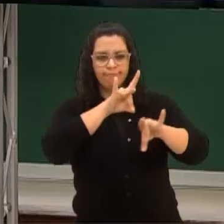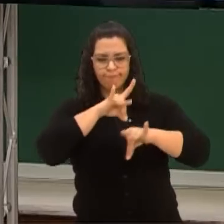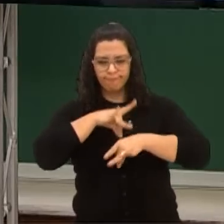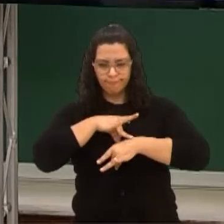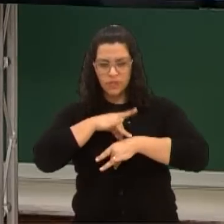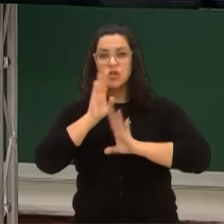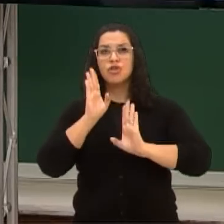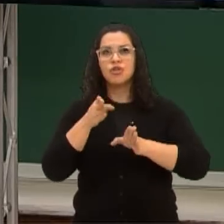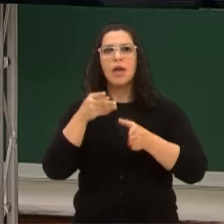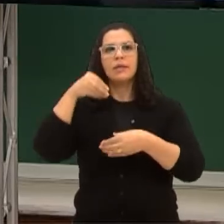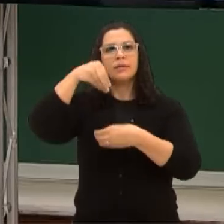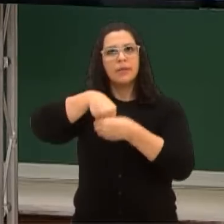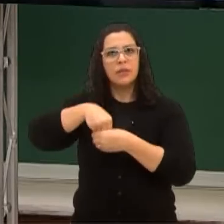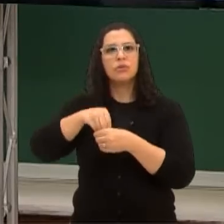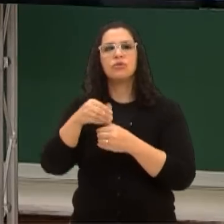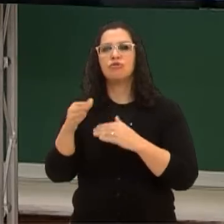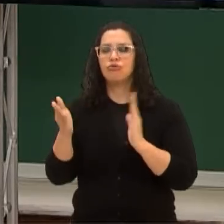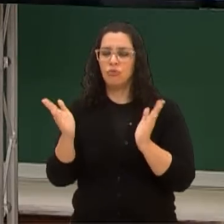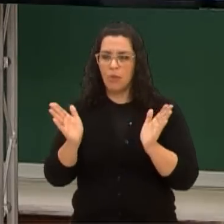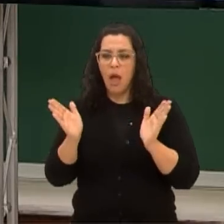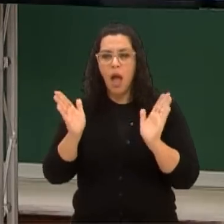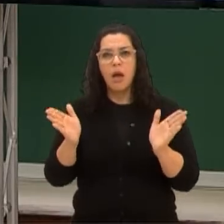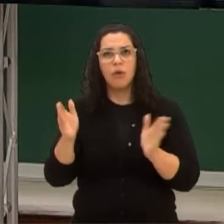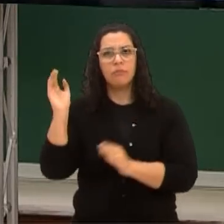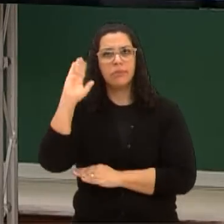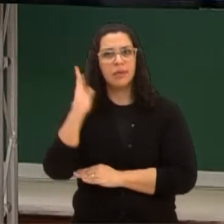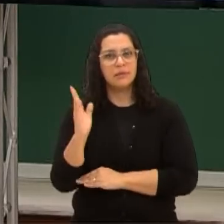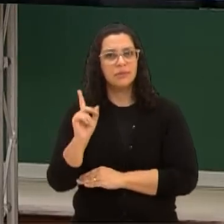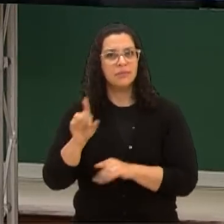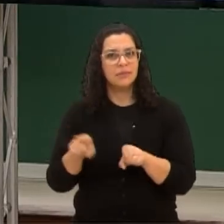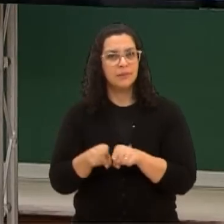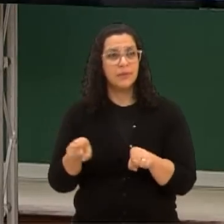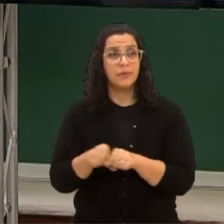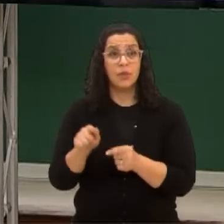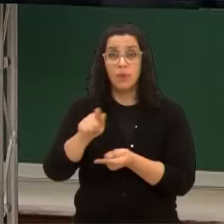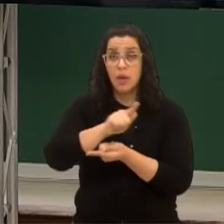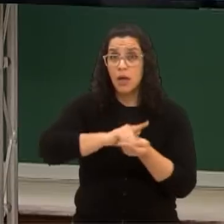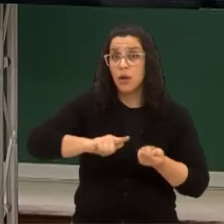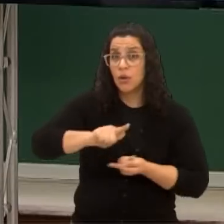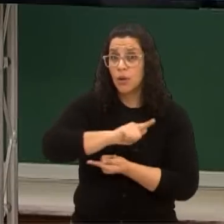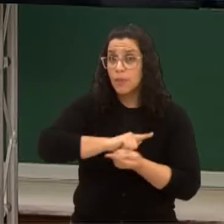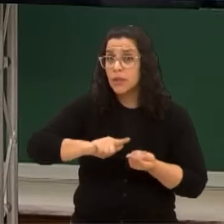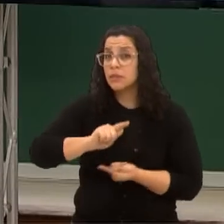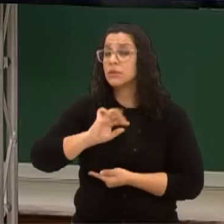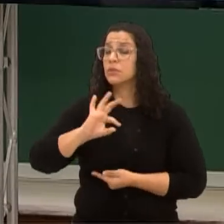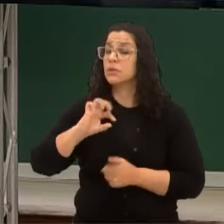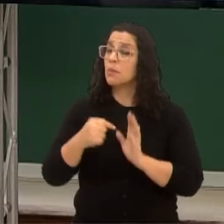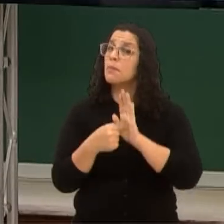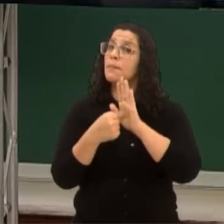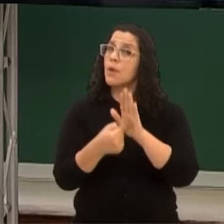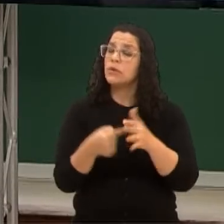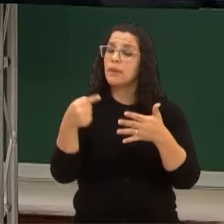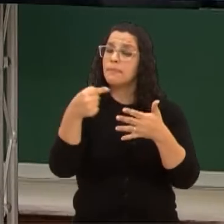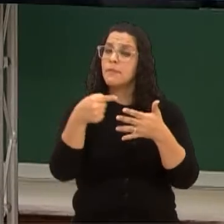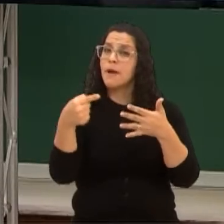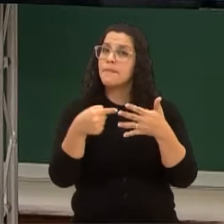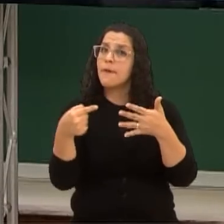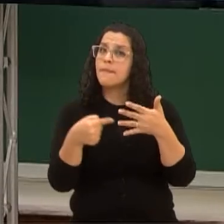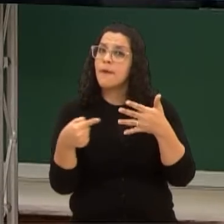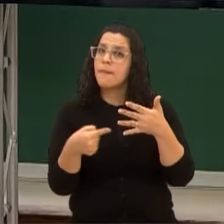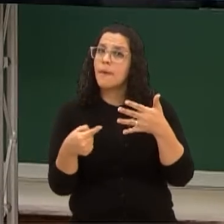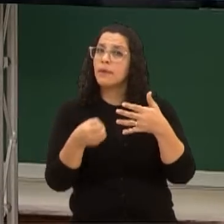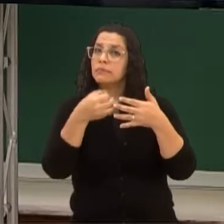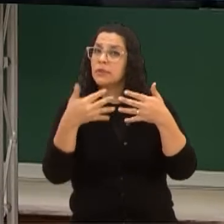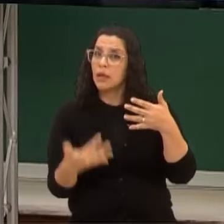faz parte da nossa condição também. Bom, então a globalização ela acaba apresentando diversos